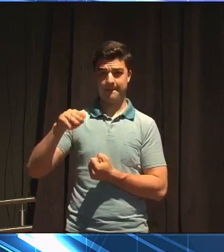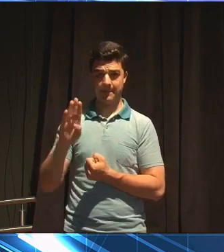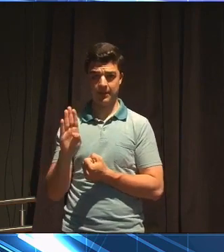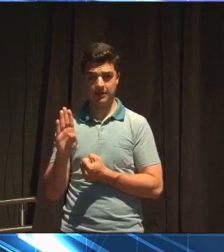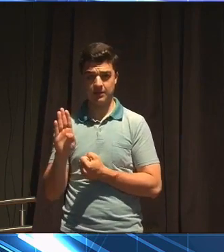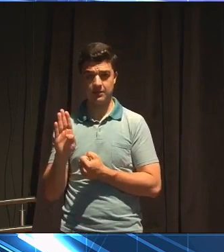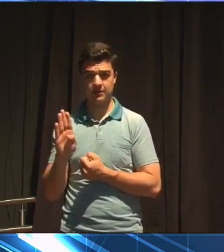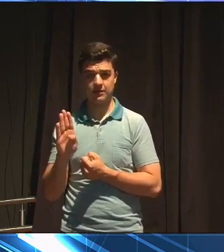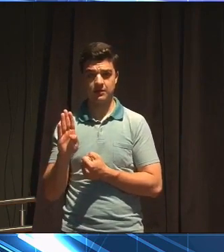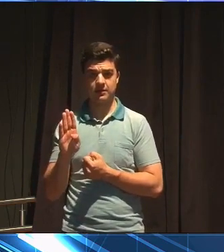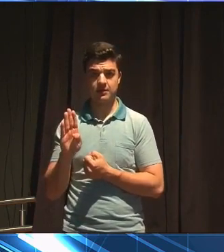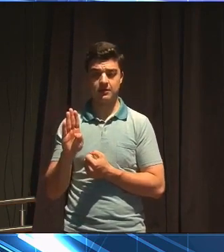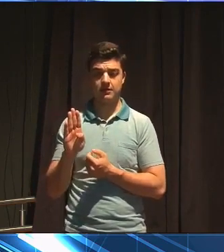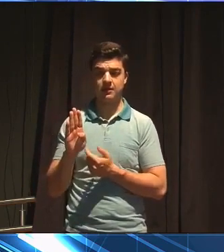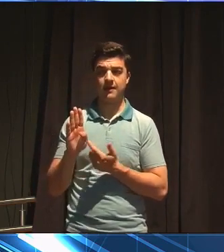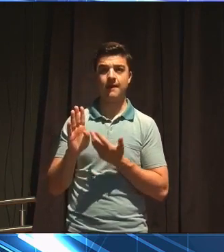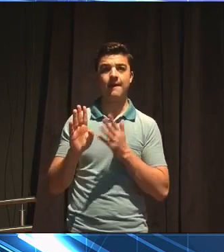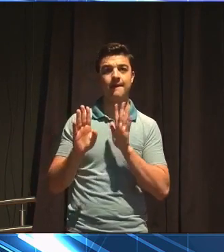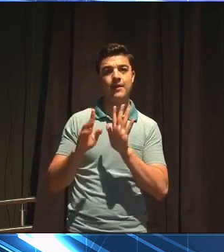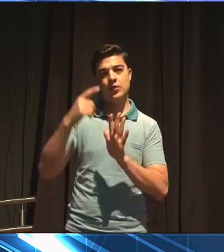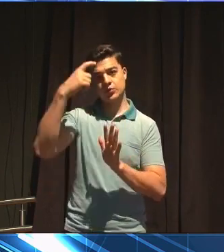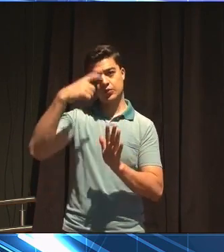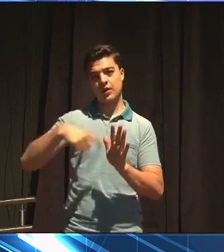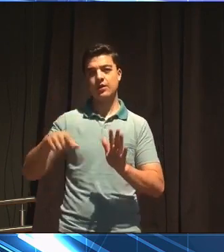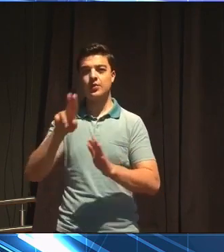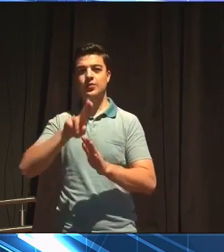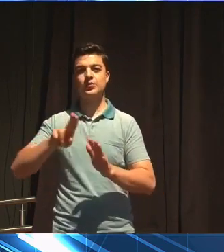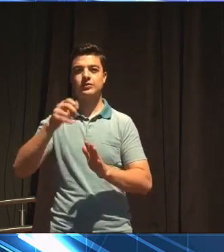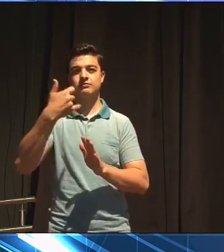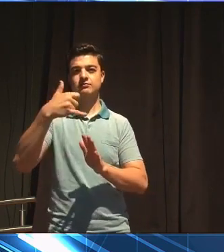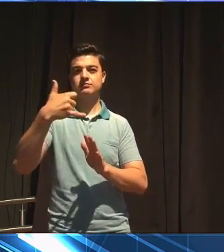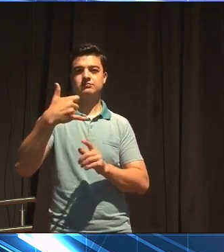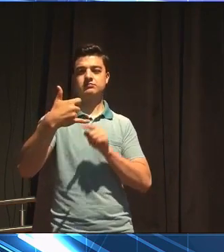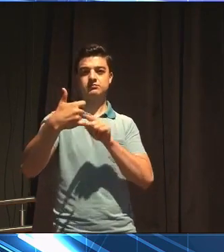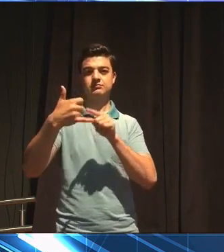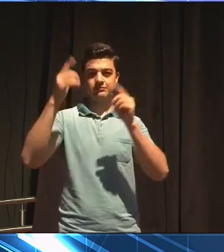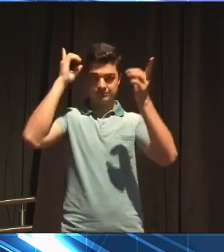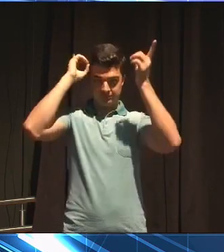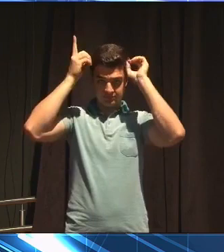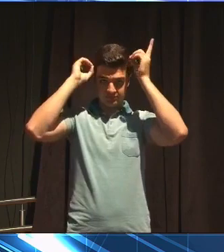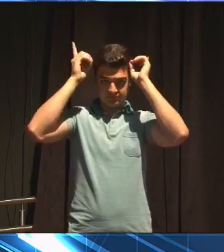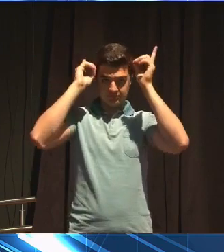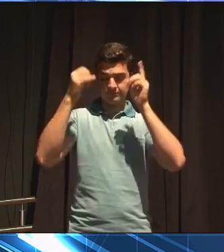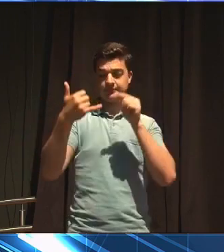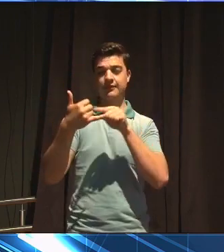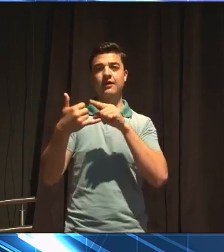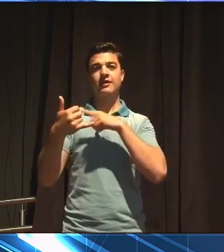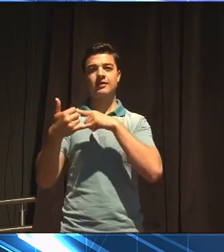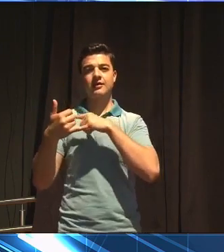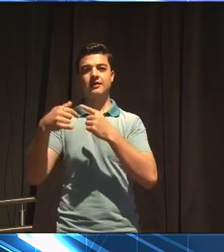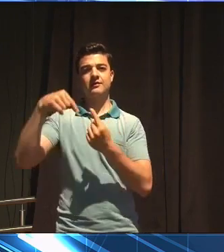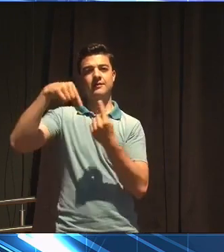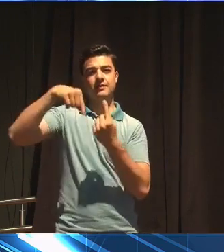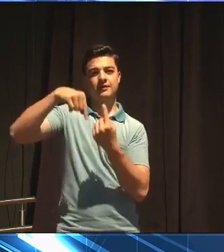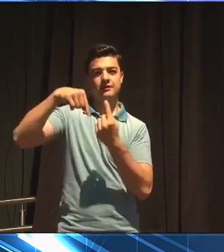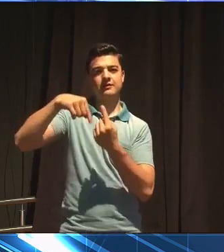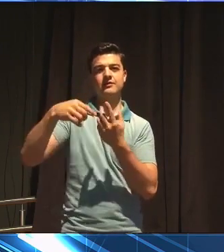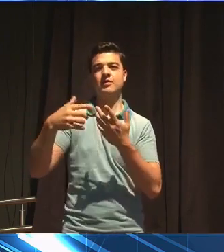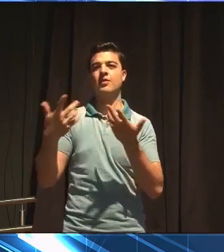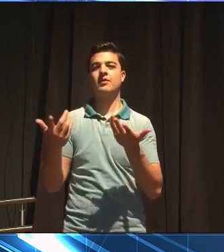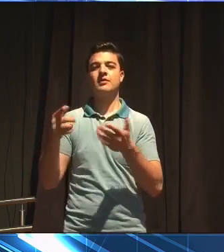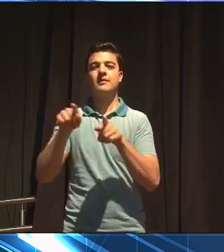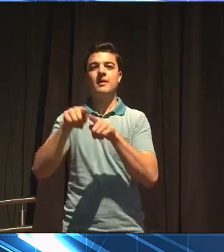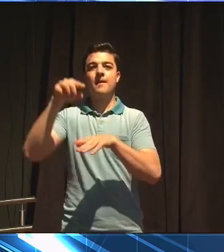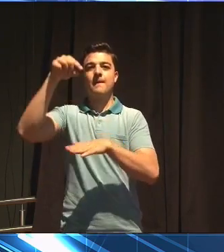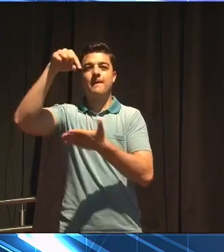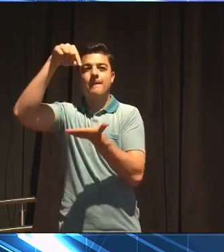se logando através de um mobile, um Android, em que a gente tem a questão dos dados móveis, depende de onde ele está,